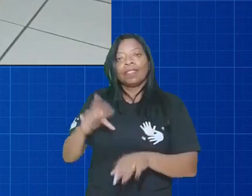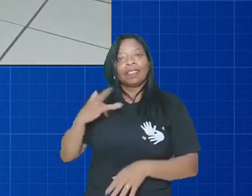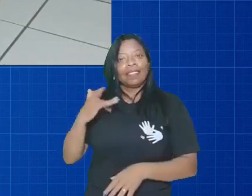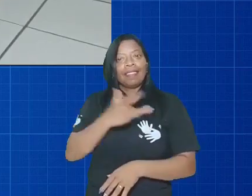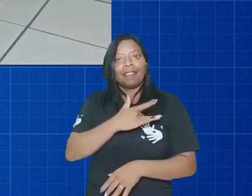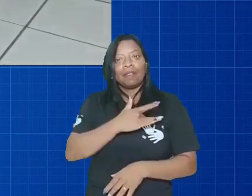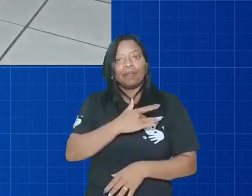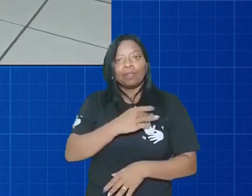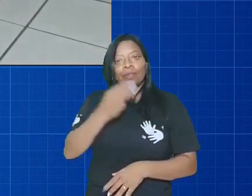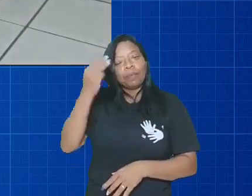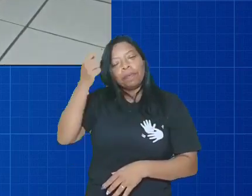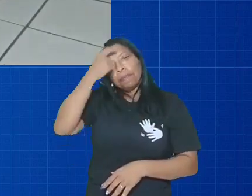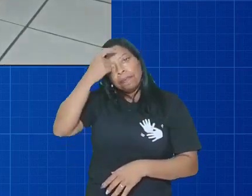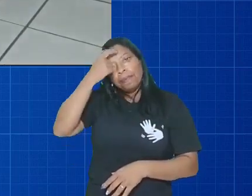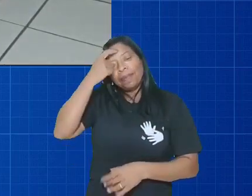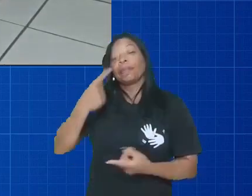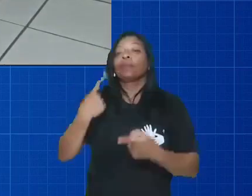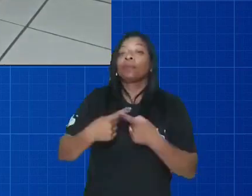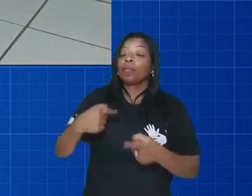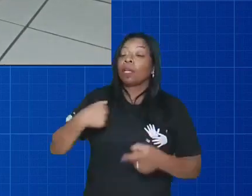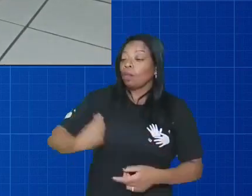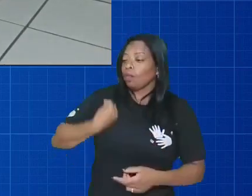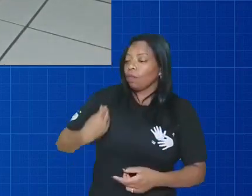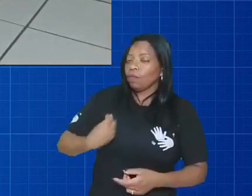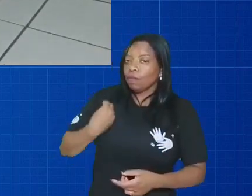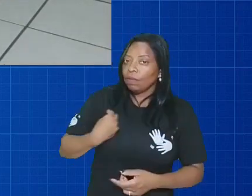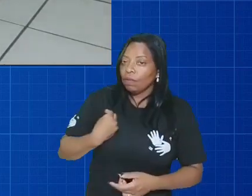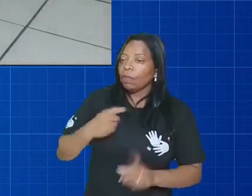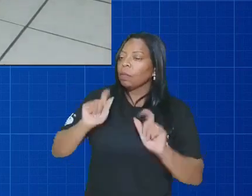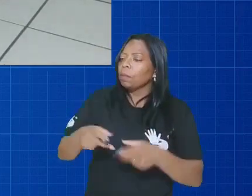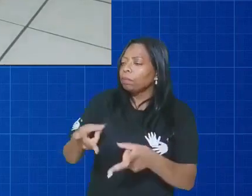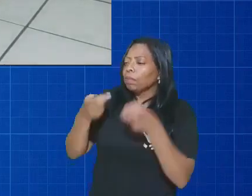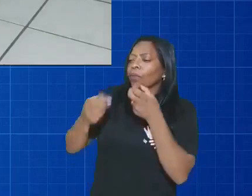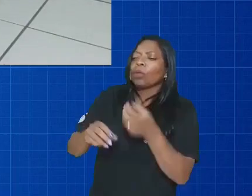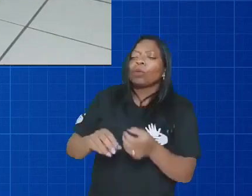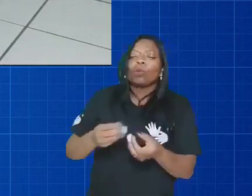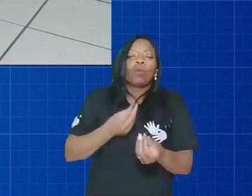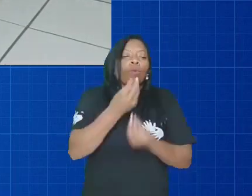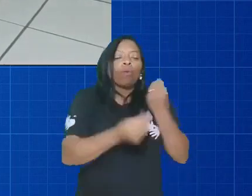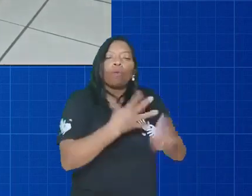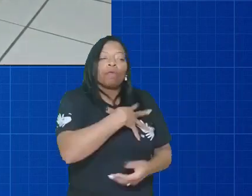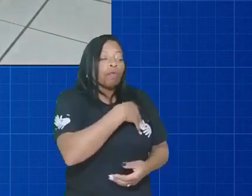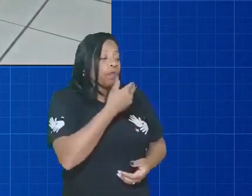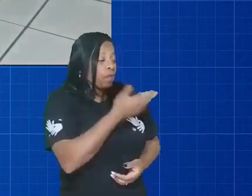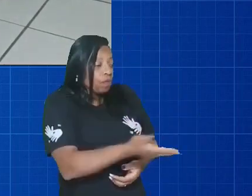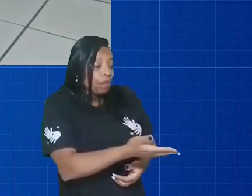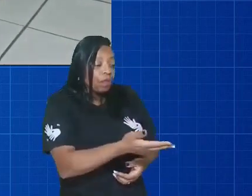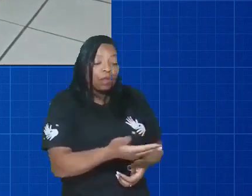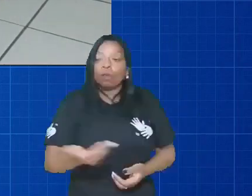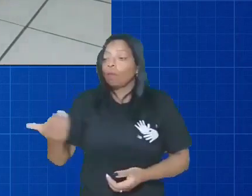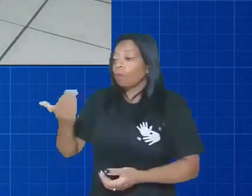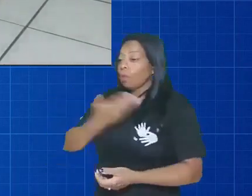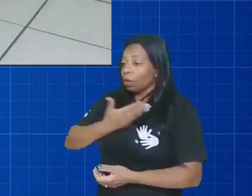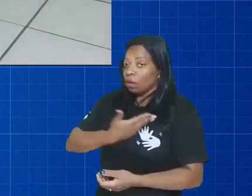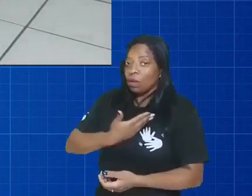a gente consegue perceber como o outro está, né? Como o nosso filho está, como o nosso companheiro, a nossa companheira está. A